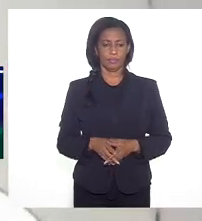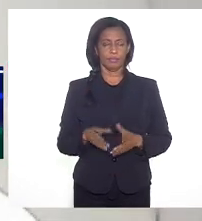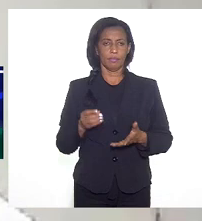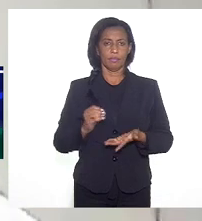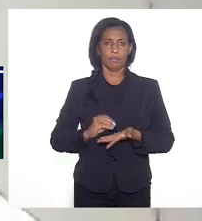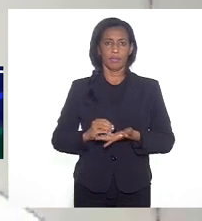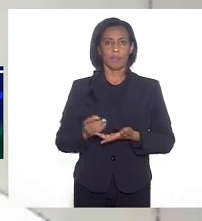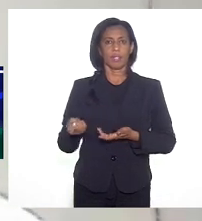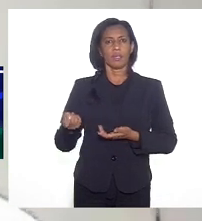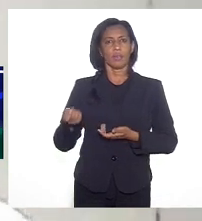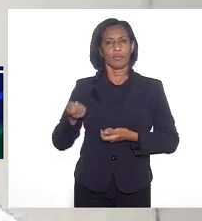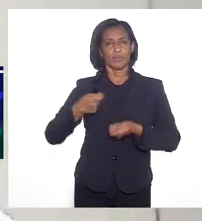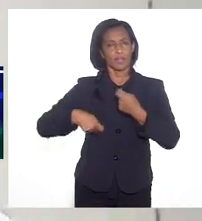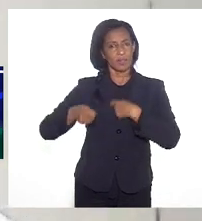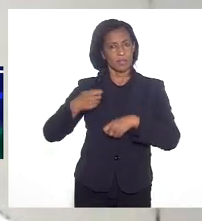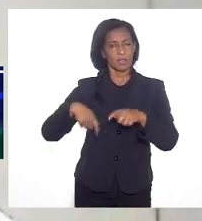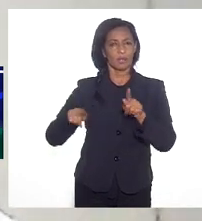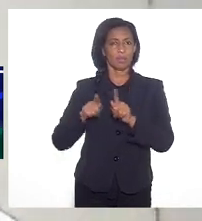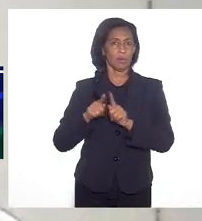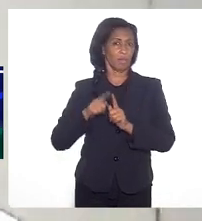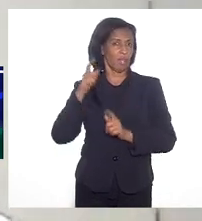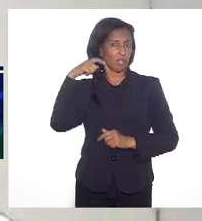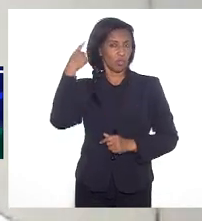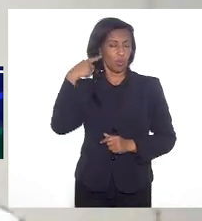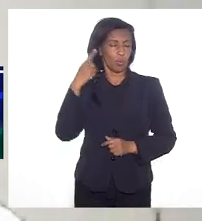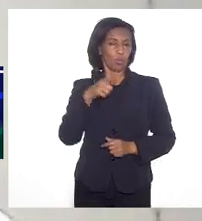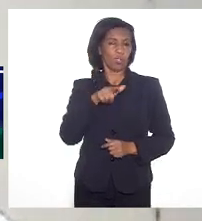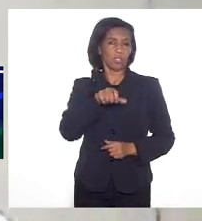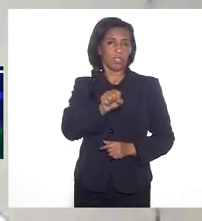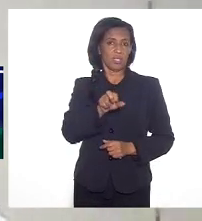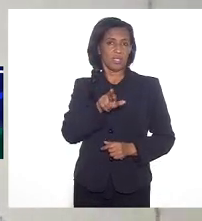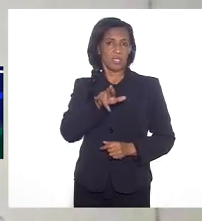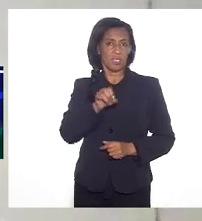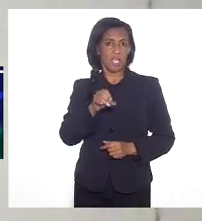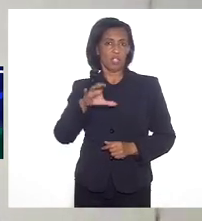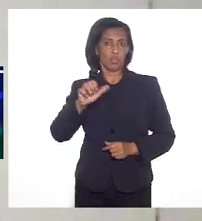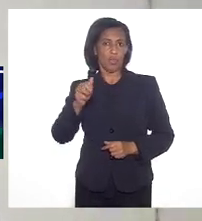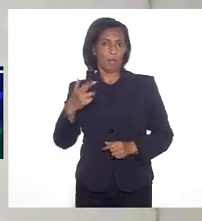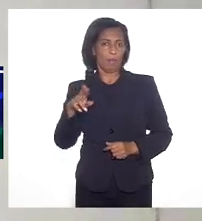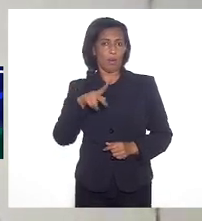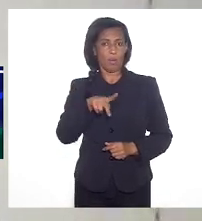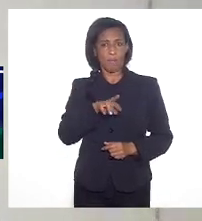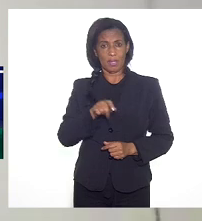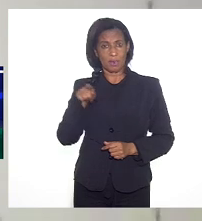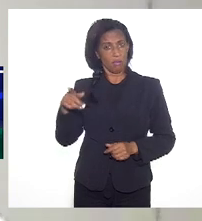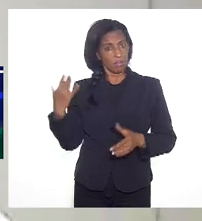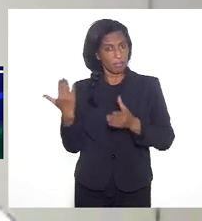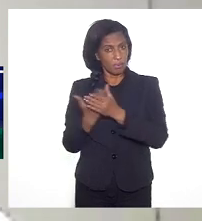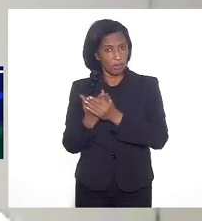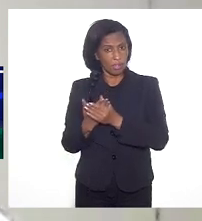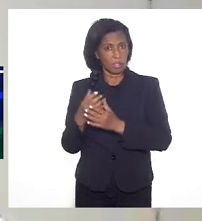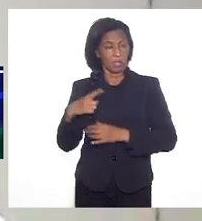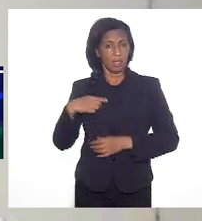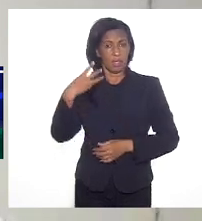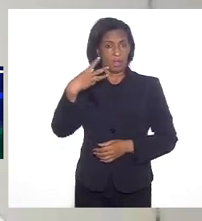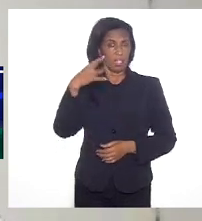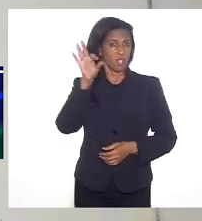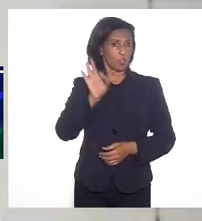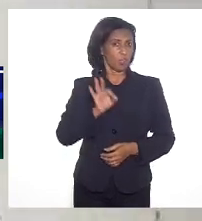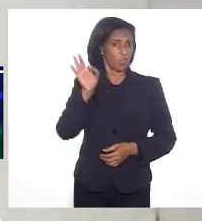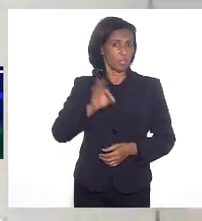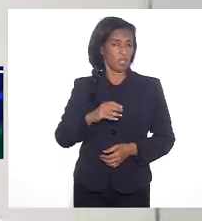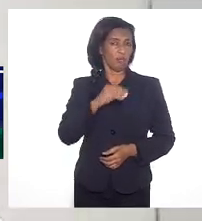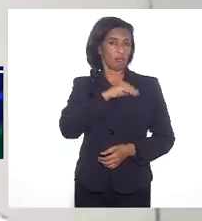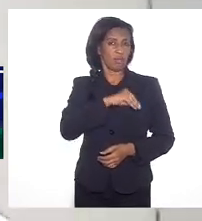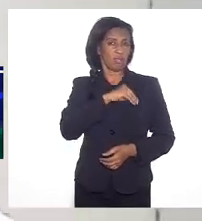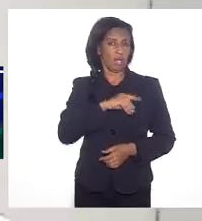financiando as loucuras do governo Sérgio Cabral e Pezão é que esse processo tenha custado 3% do salário dos